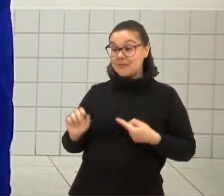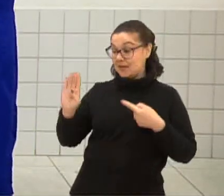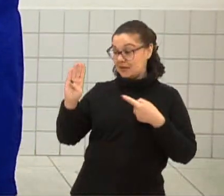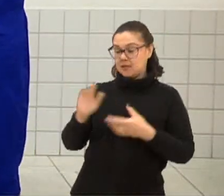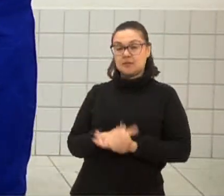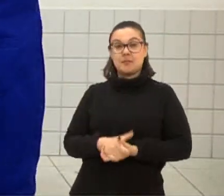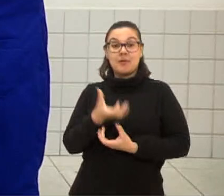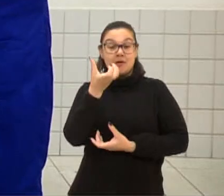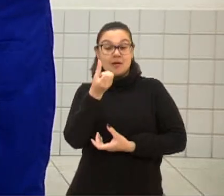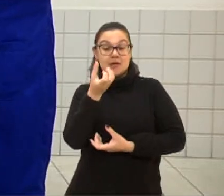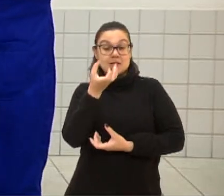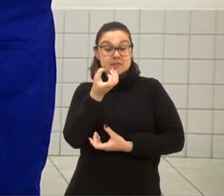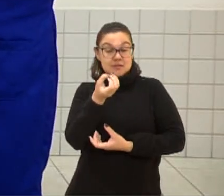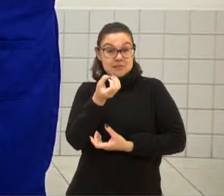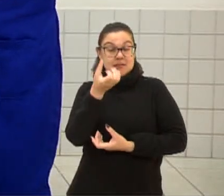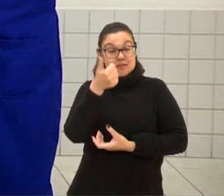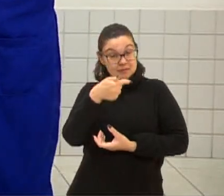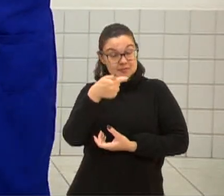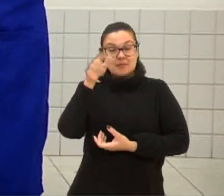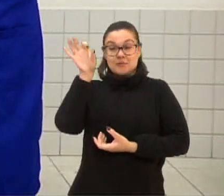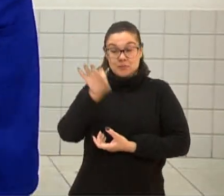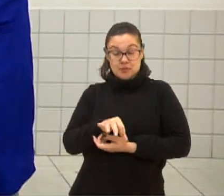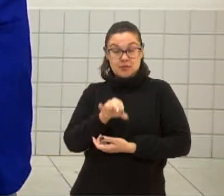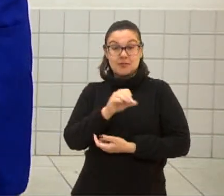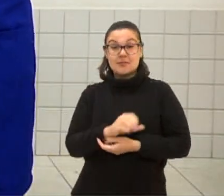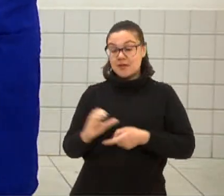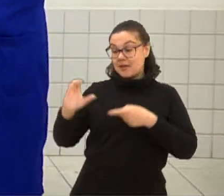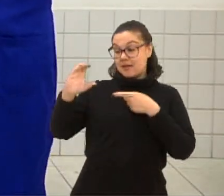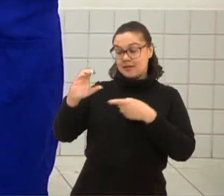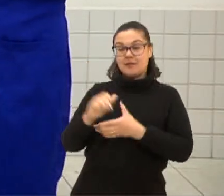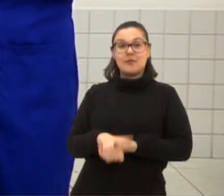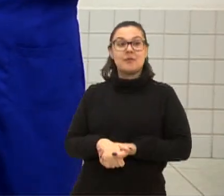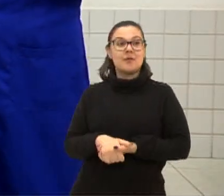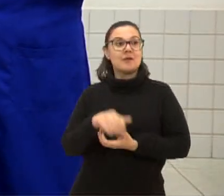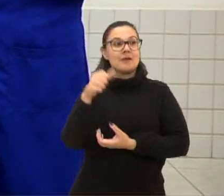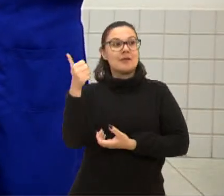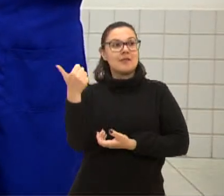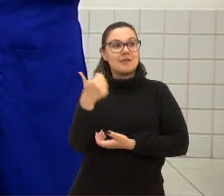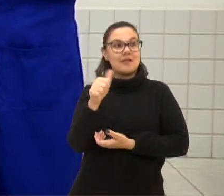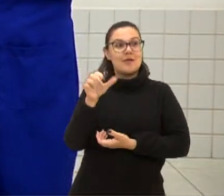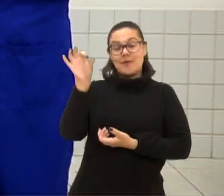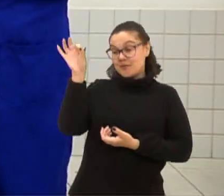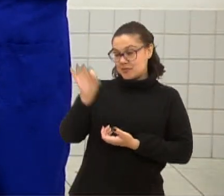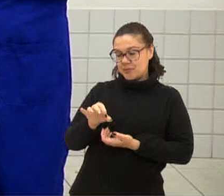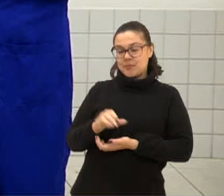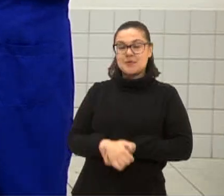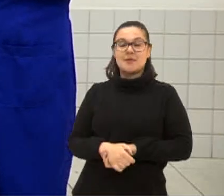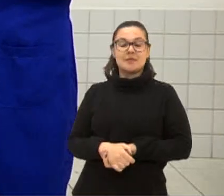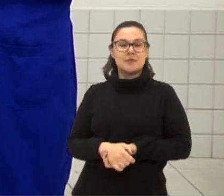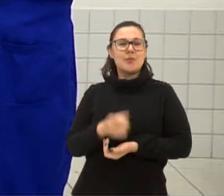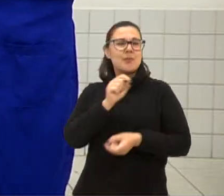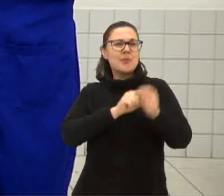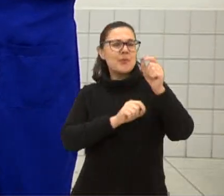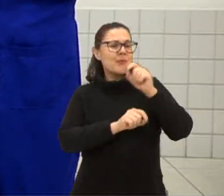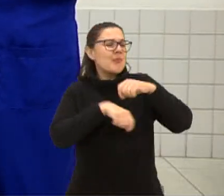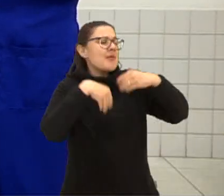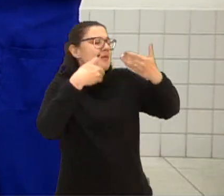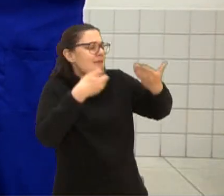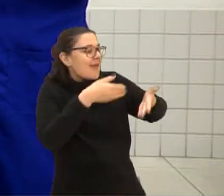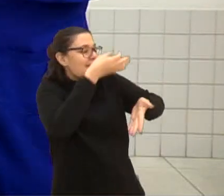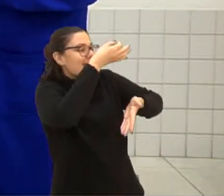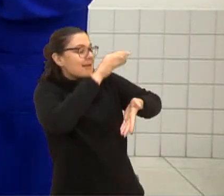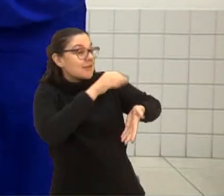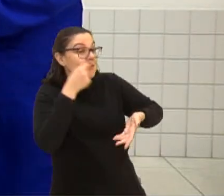B, 67%. E a letra C, 11%. Quem E aí? será que acertou?